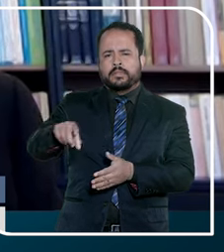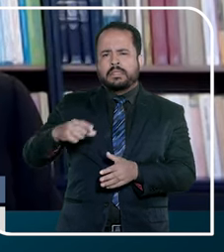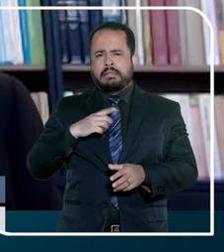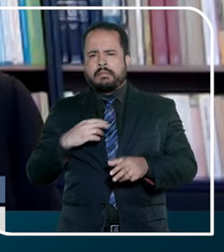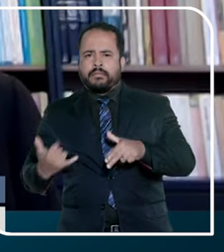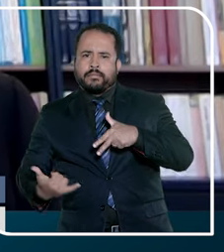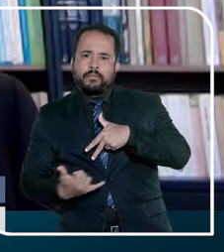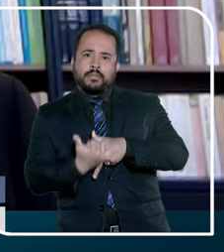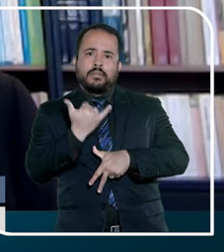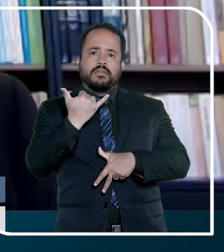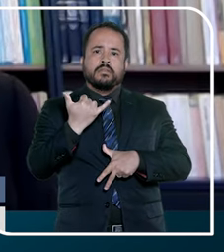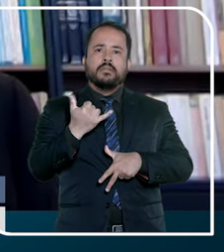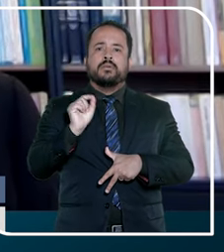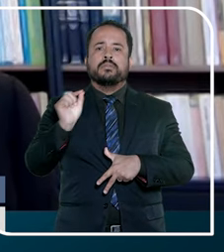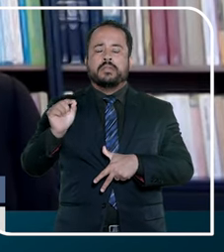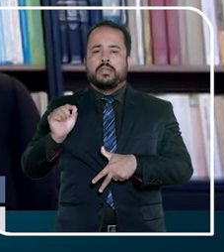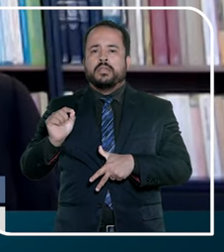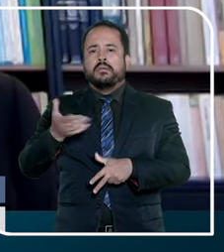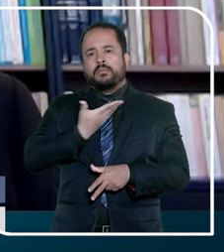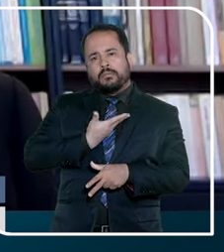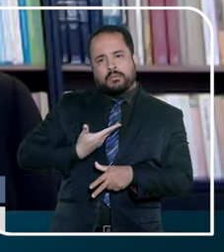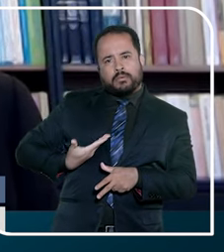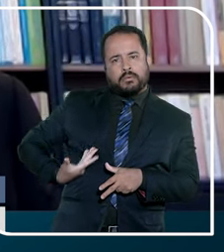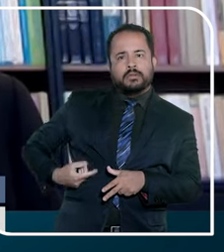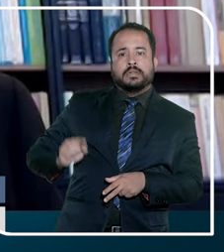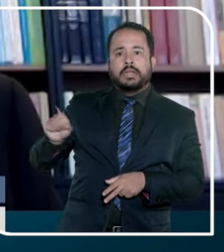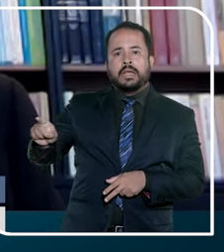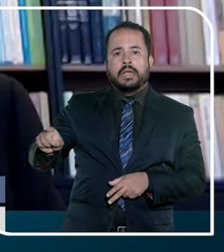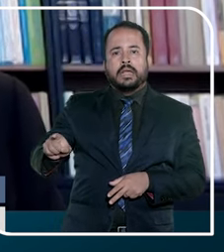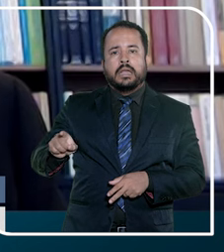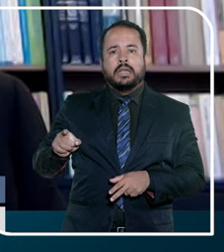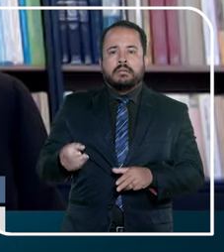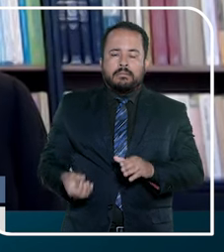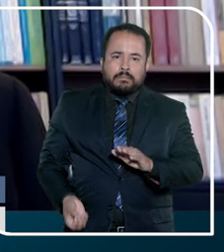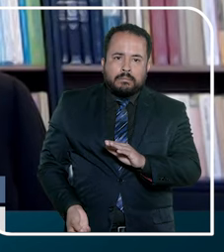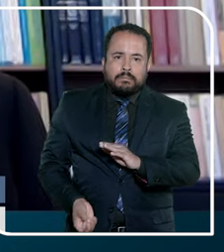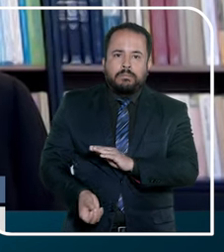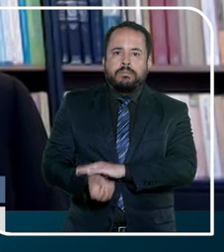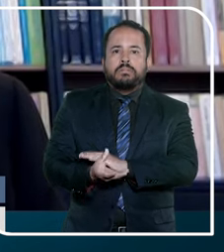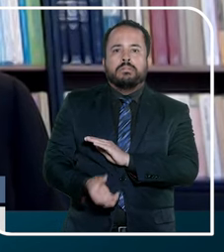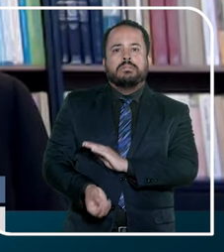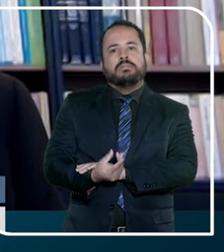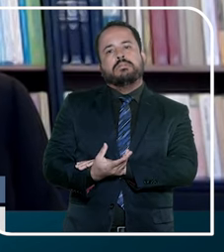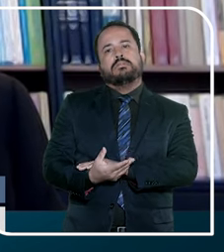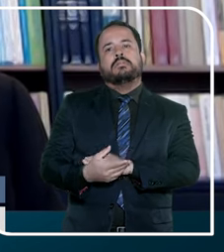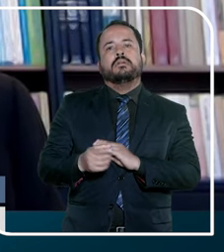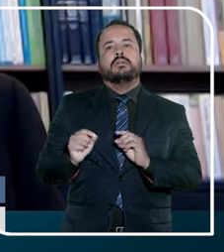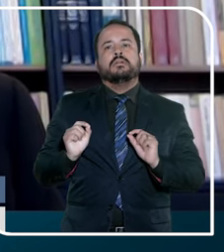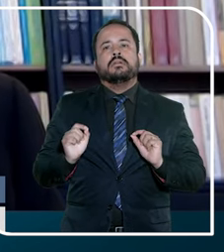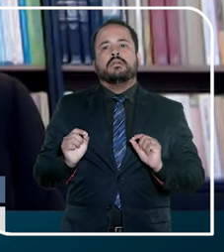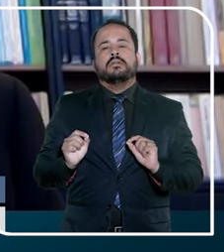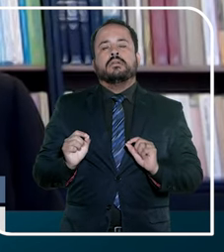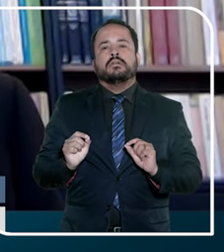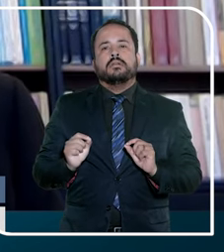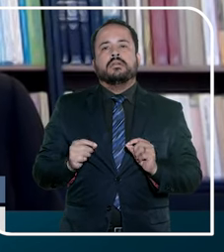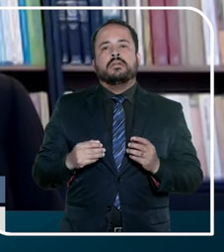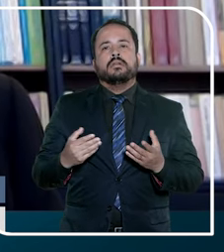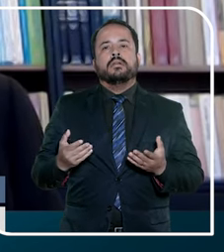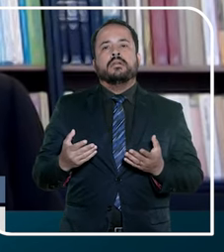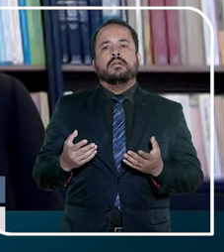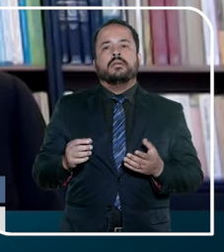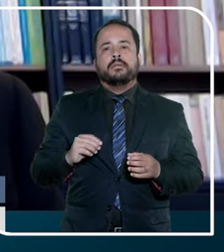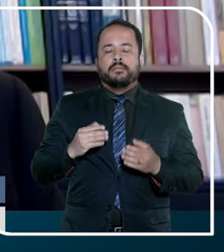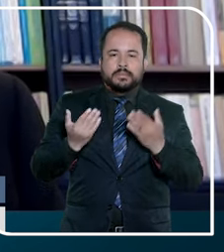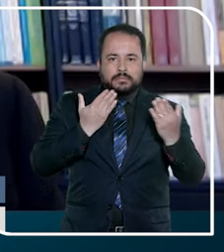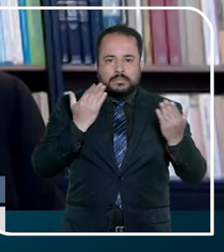a administração e o estelionato não deixa de ser um deles eh para se ter uma uma fazer um paralelo